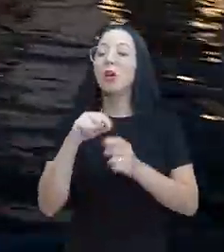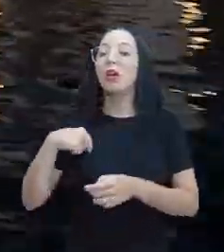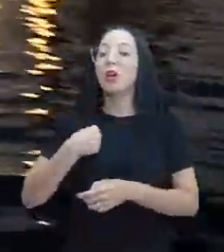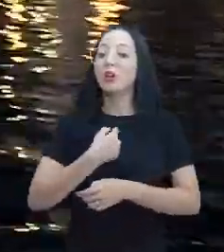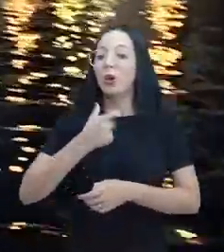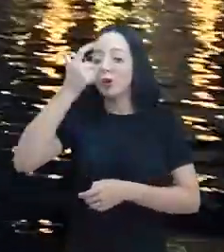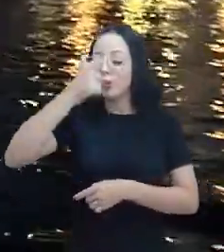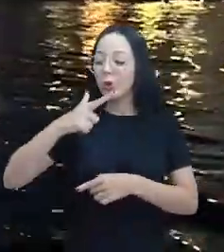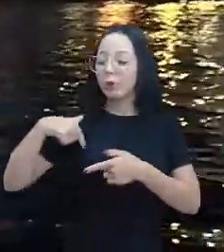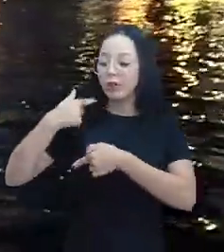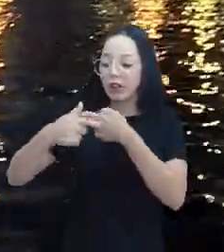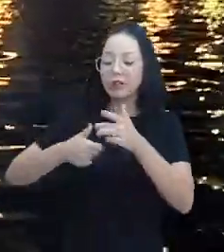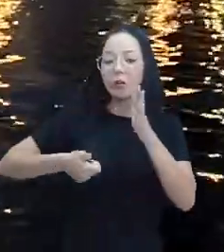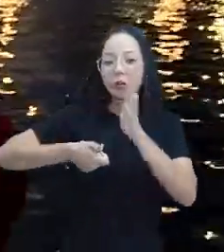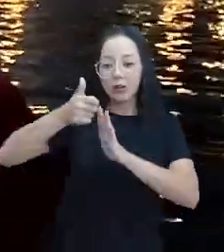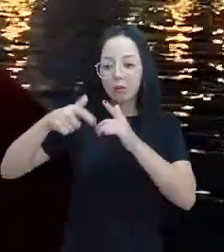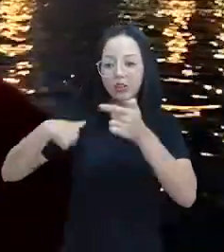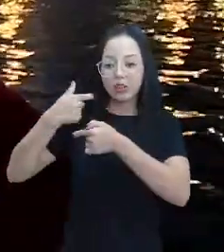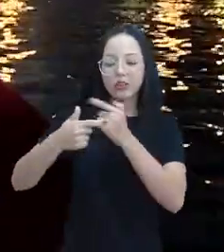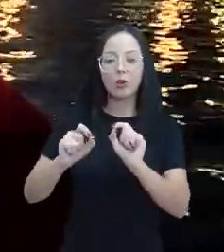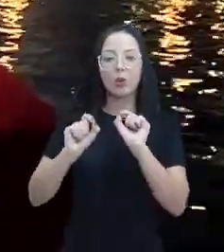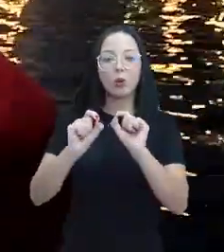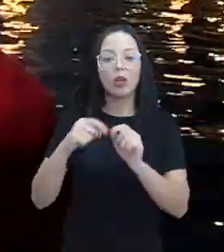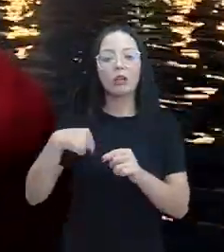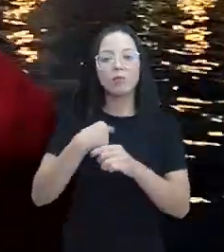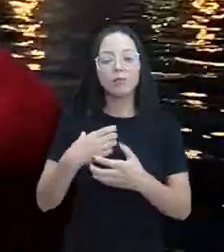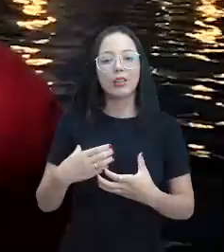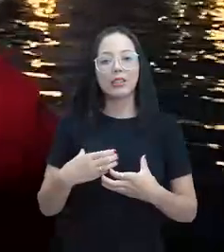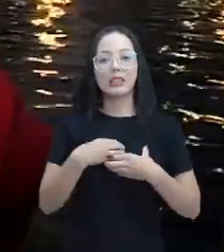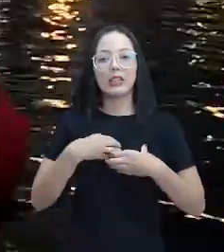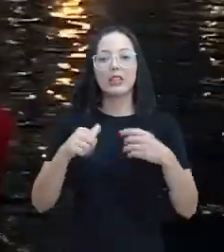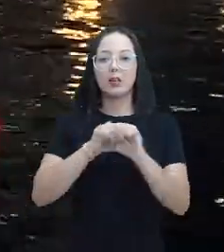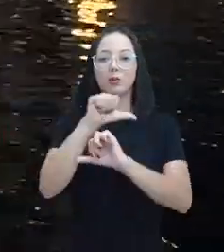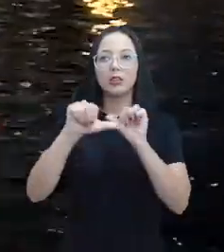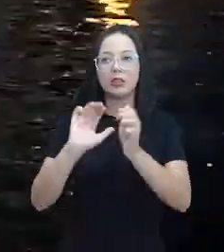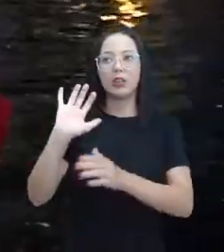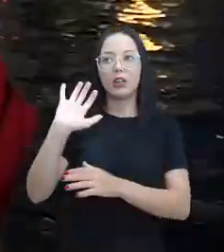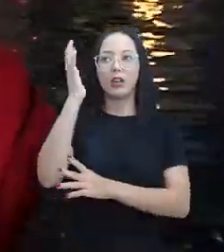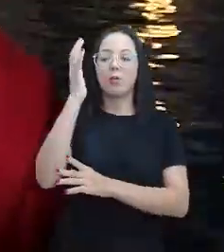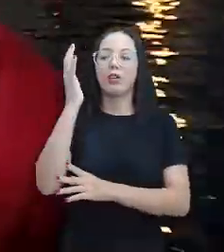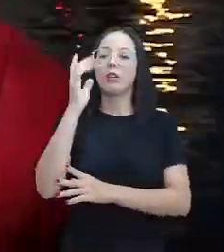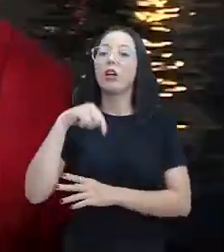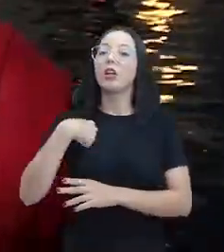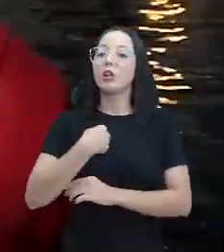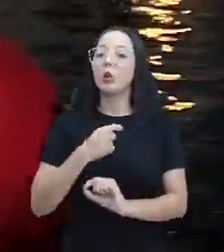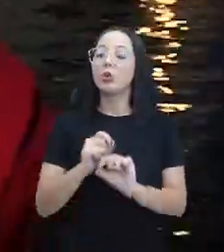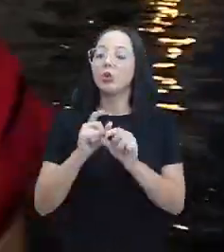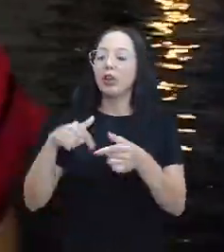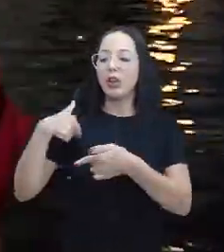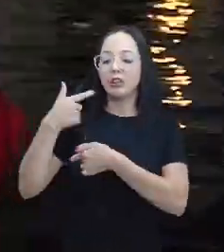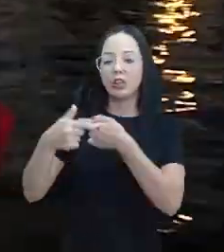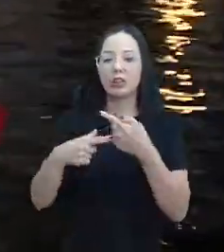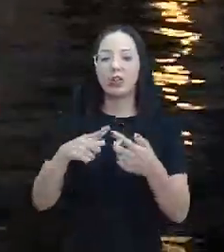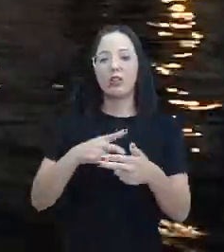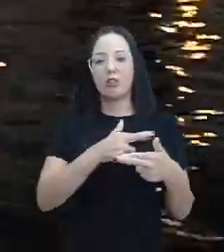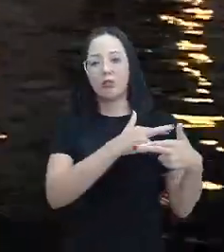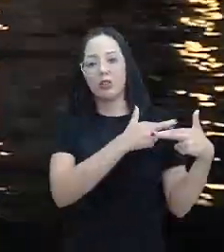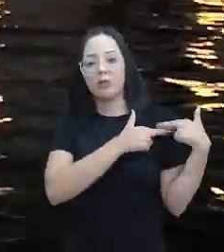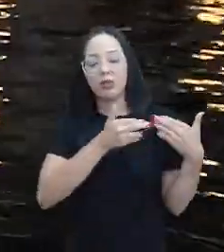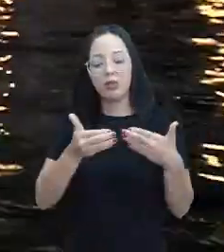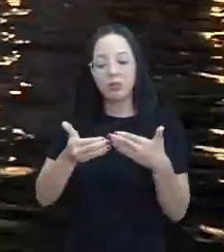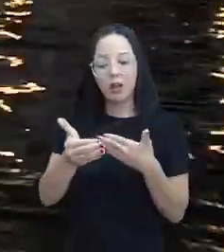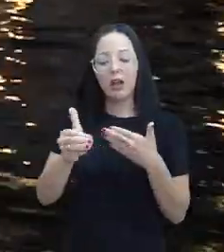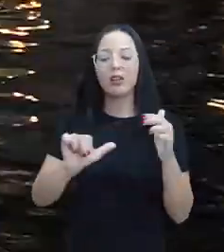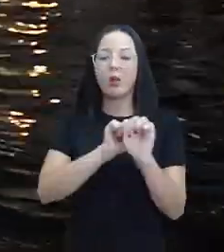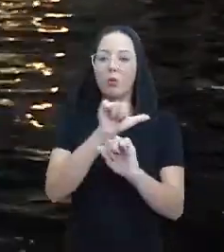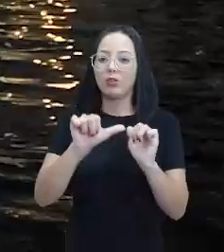somos a primeira geração que mais sente as mudanças climáticas. E somos nós a geração que tem a responsabilidade de mudar